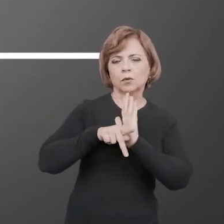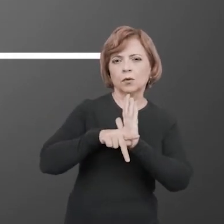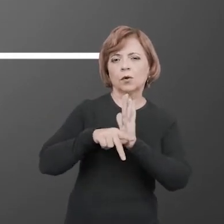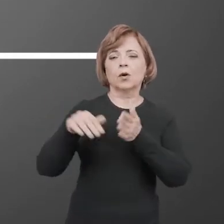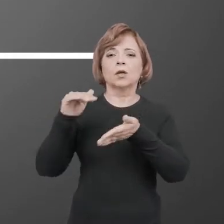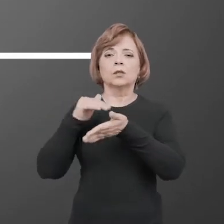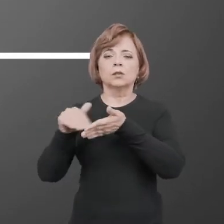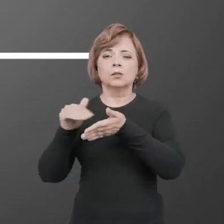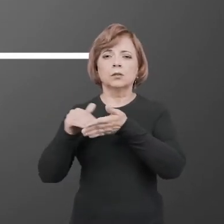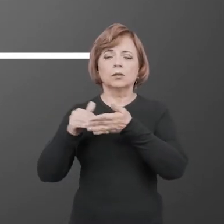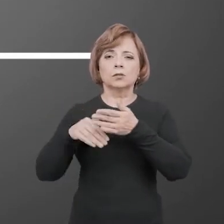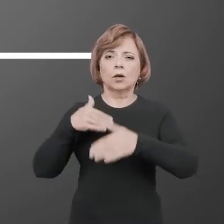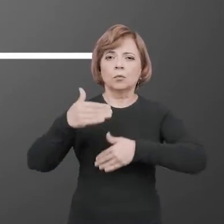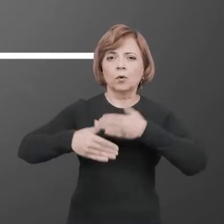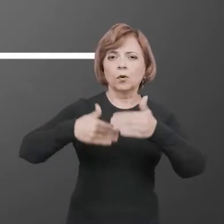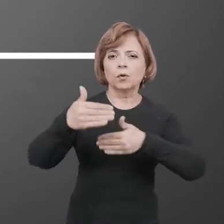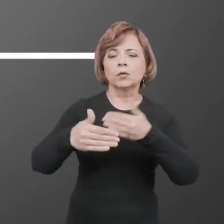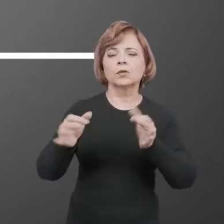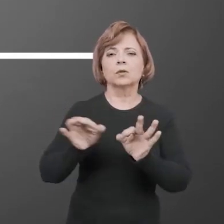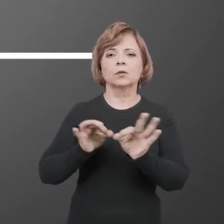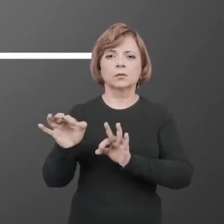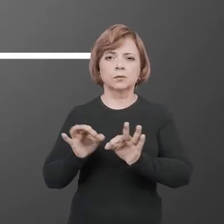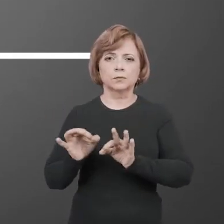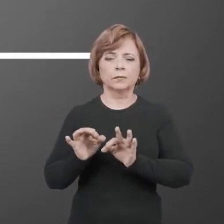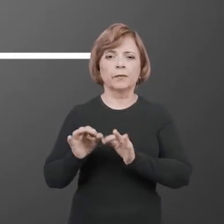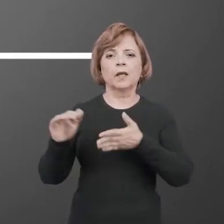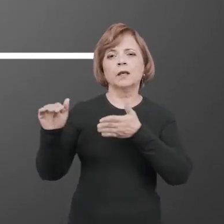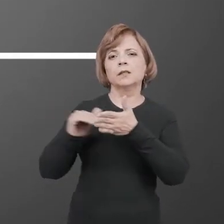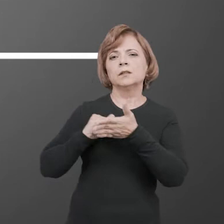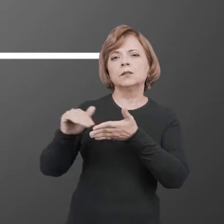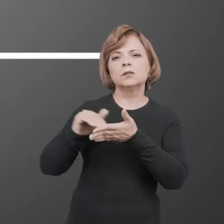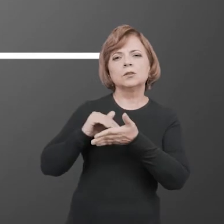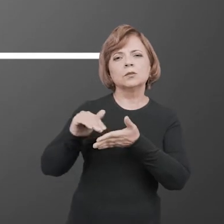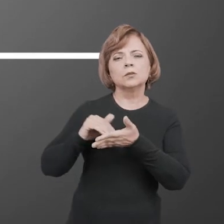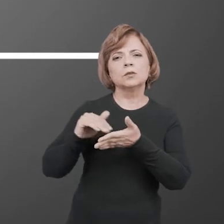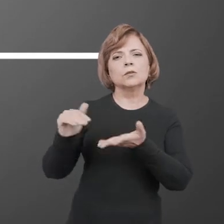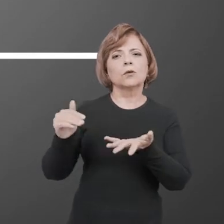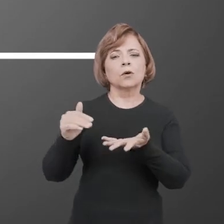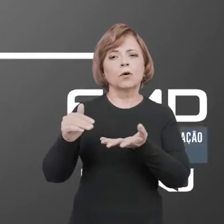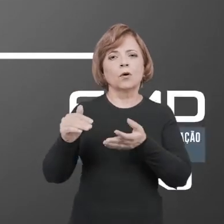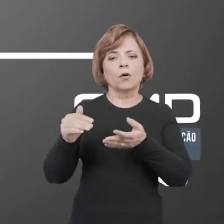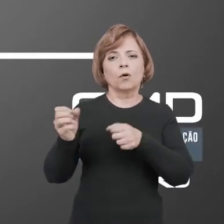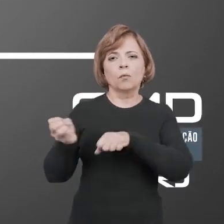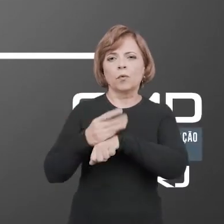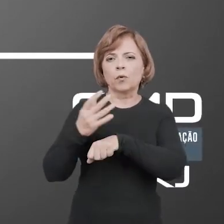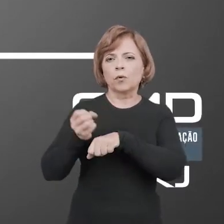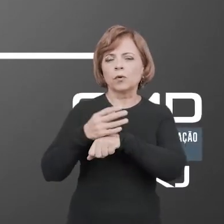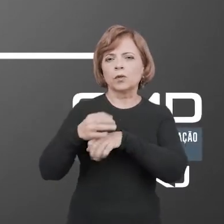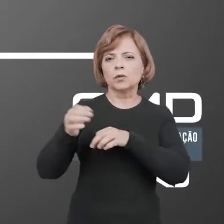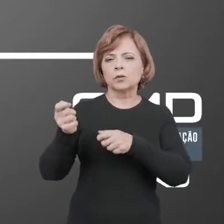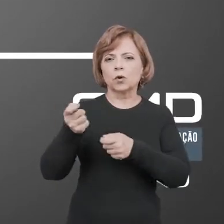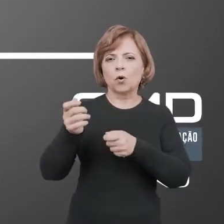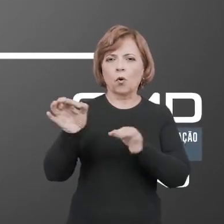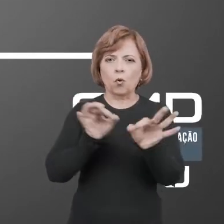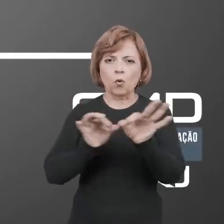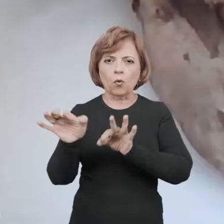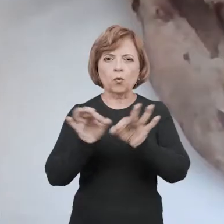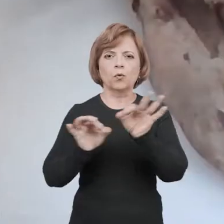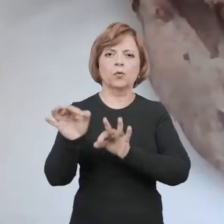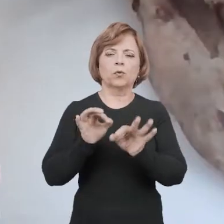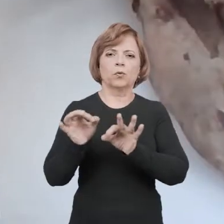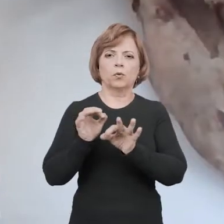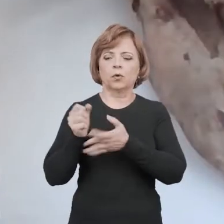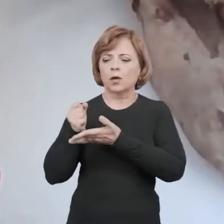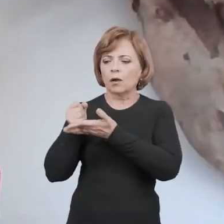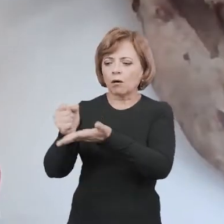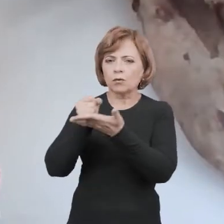Escritório de Processos Organizacionais e do Escritório de Modernização Organizacional, que atendem